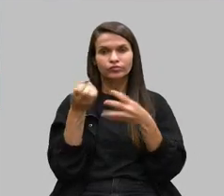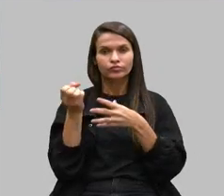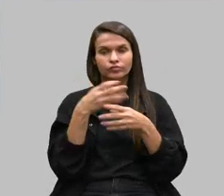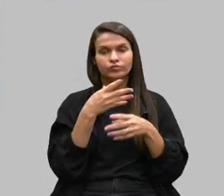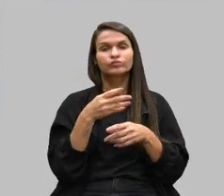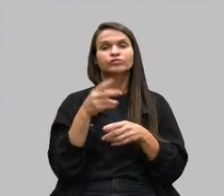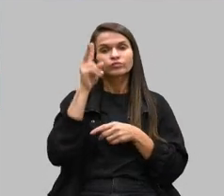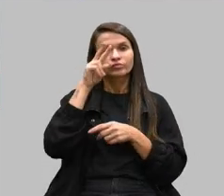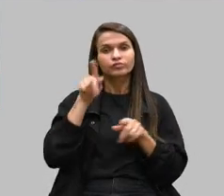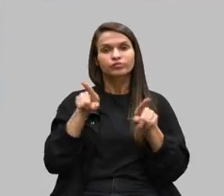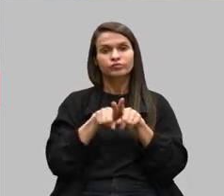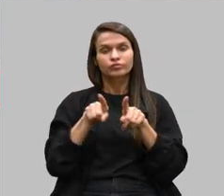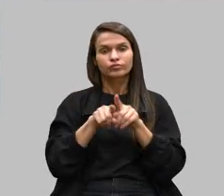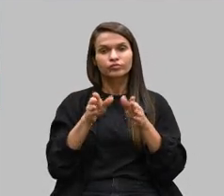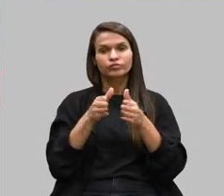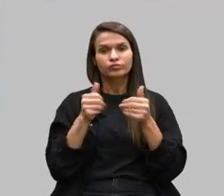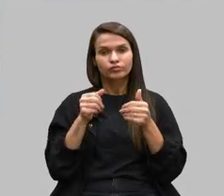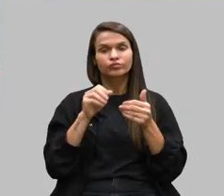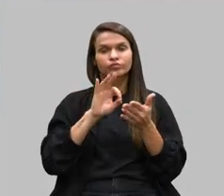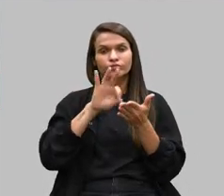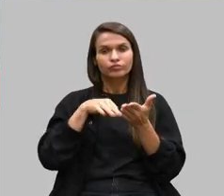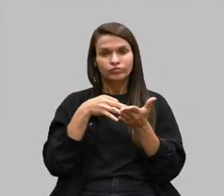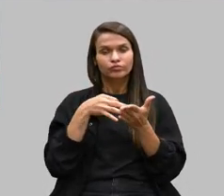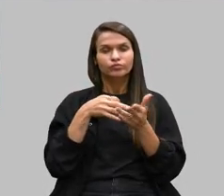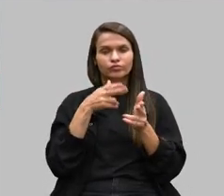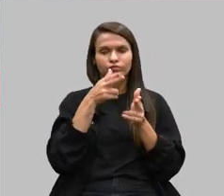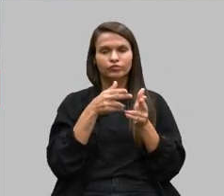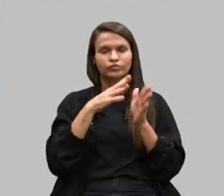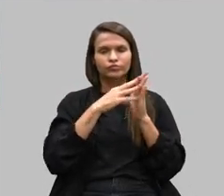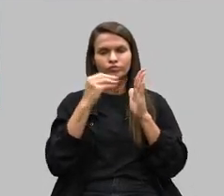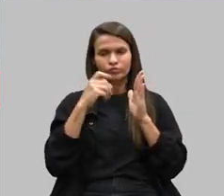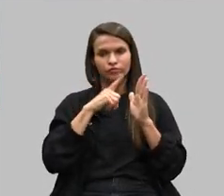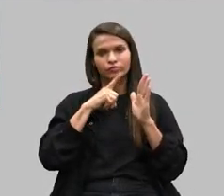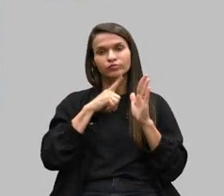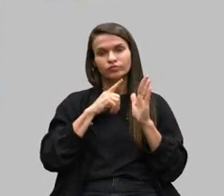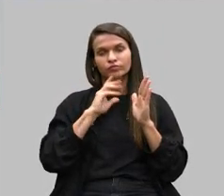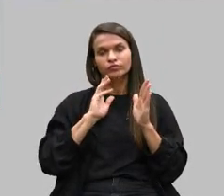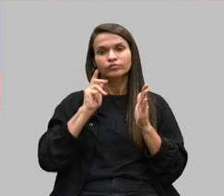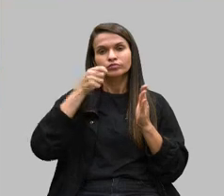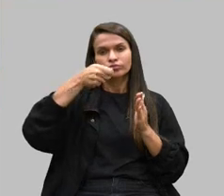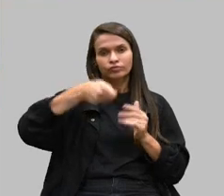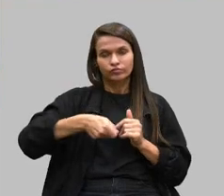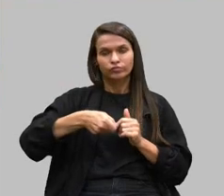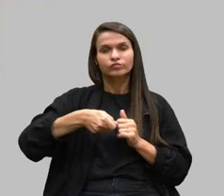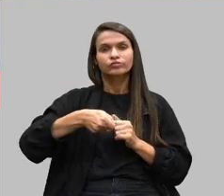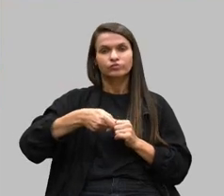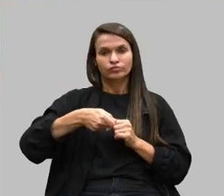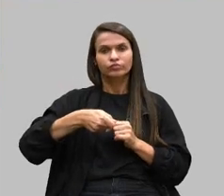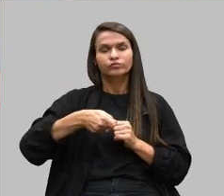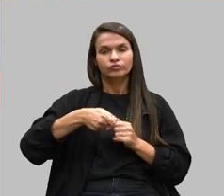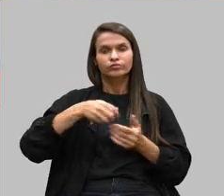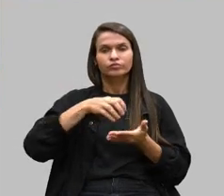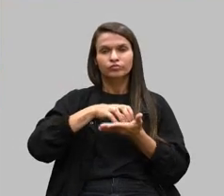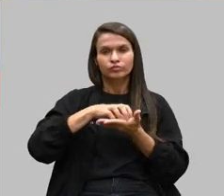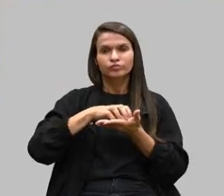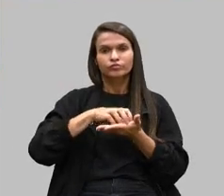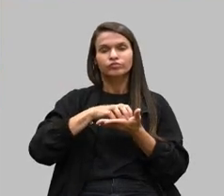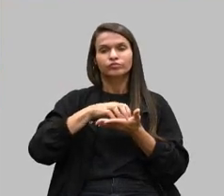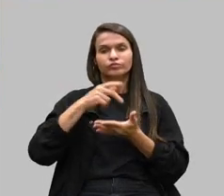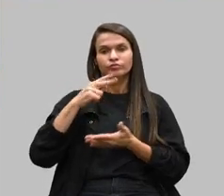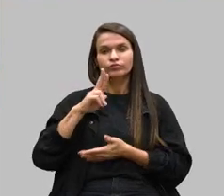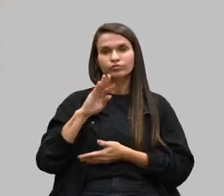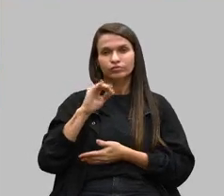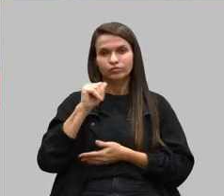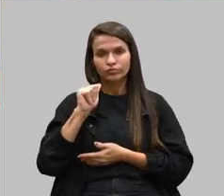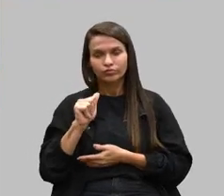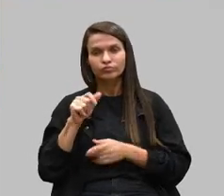deixar os pedidos de autorizações ferroviárias que é um modelo que existe que Foi estabelecido que concessão pura renovação antecipada mas